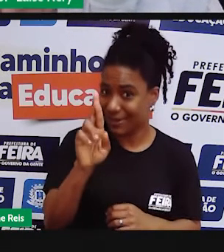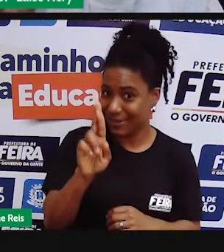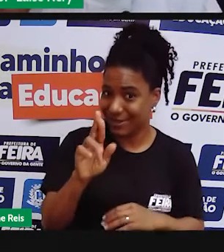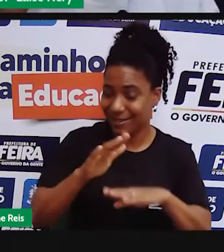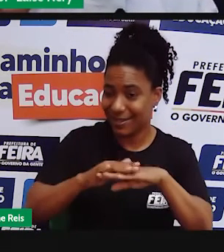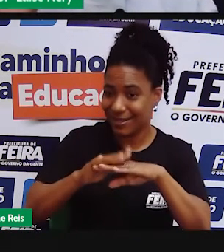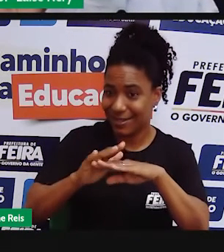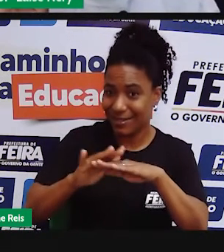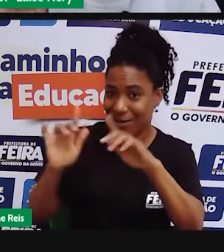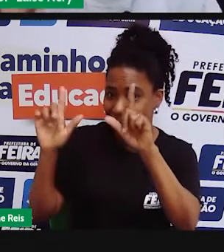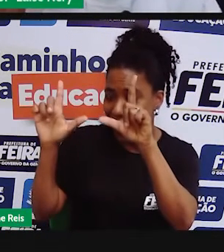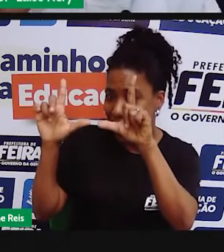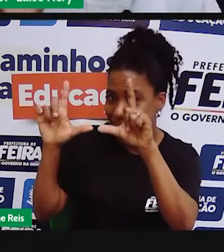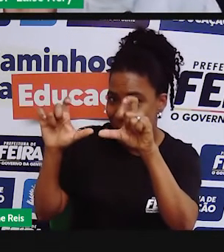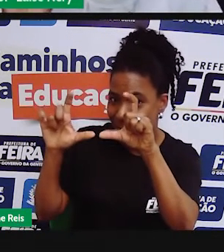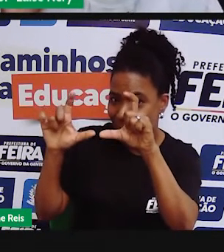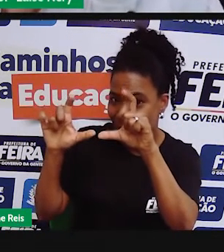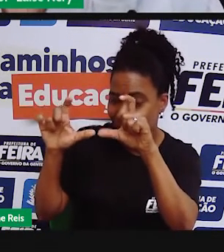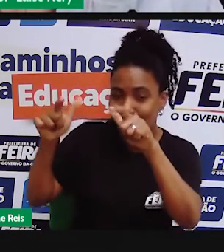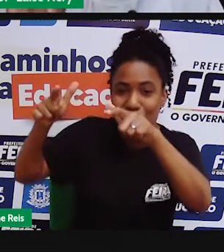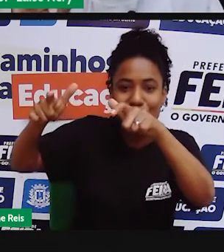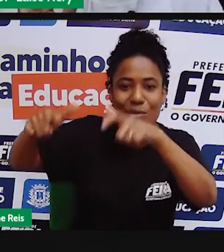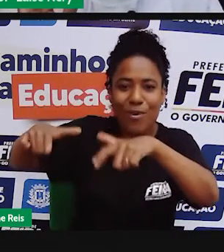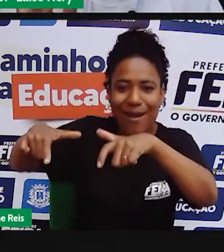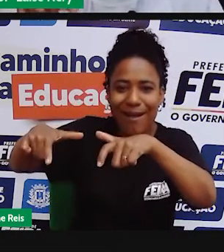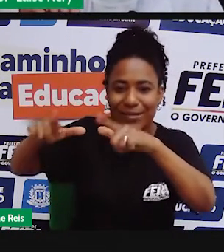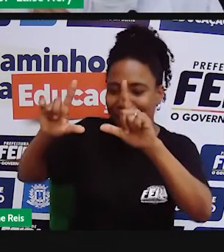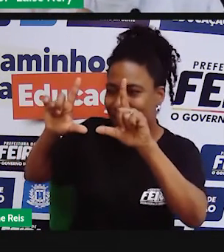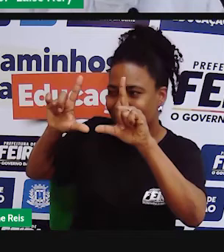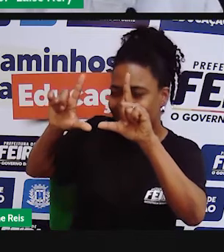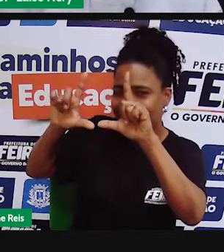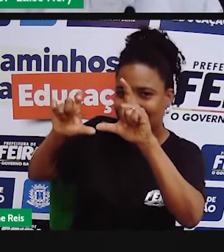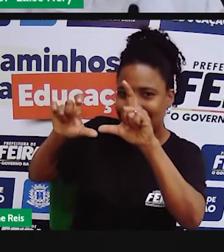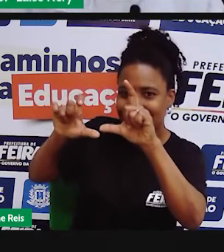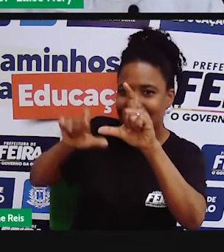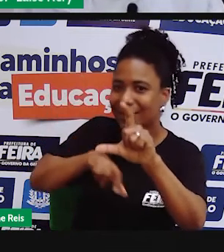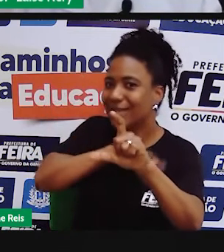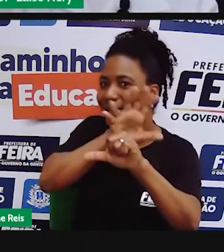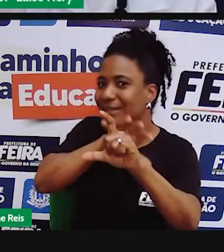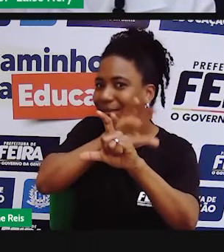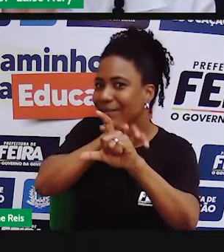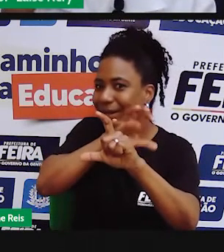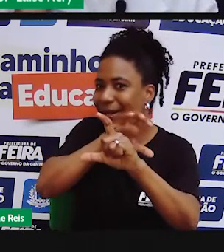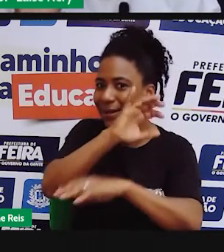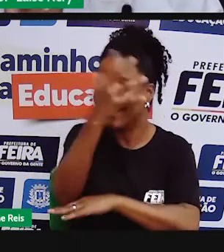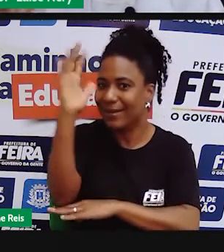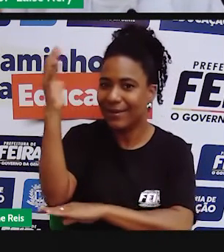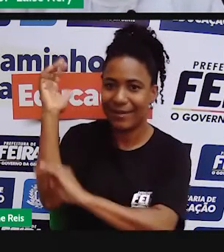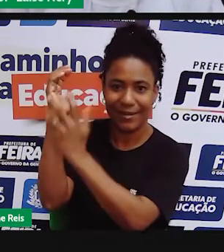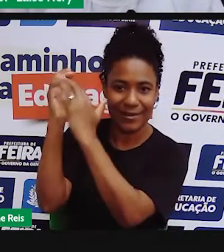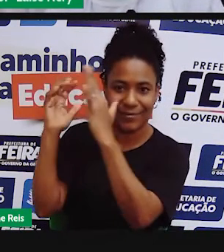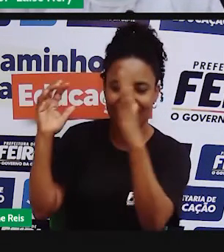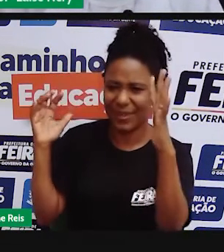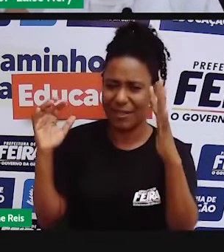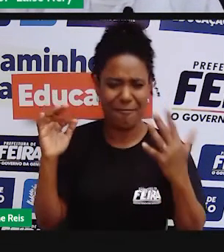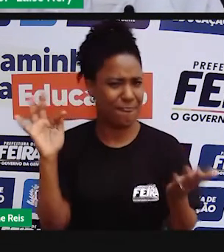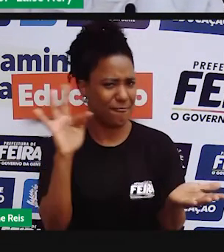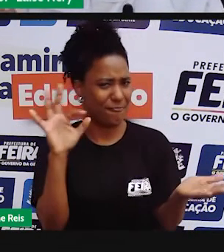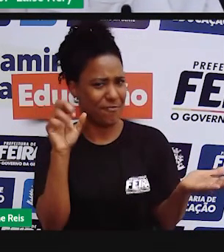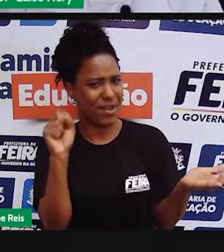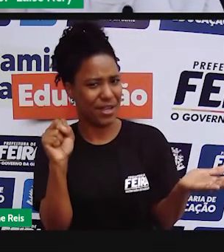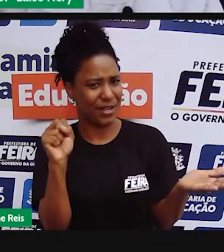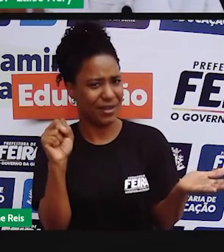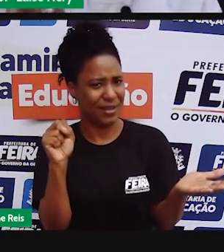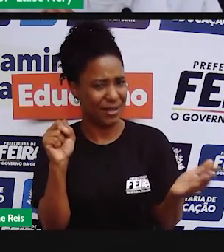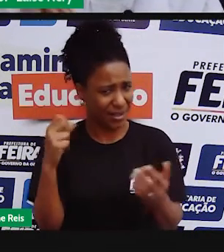Fotografe a fauna e a flora do seu bairro. Isso mesmo. Chipra, mas não é de Feira de Santana, a flora não é